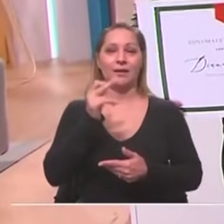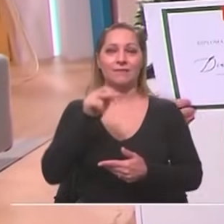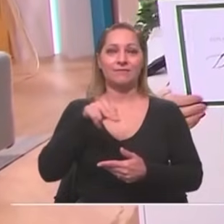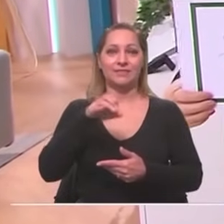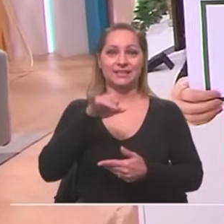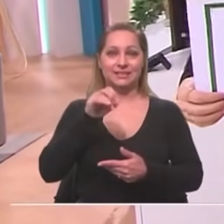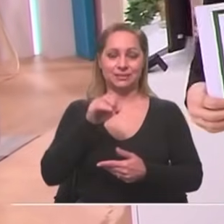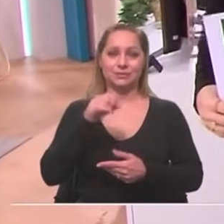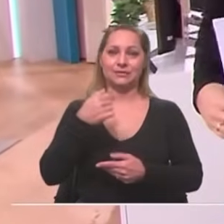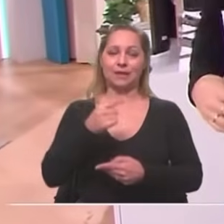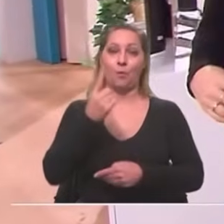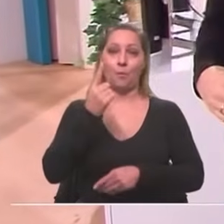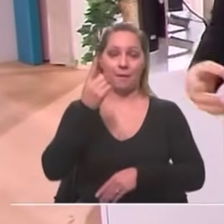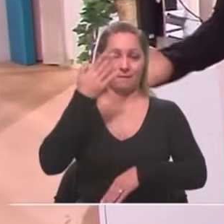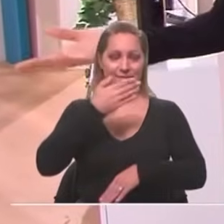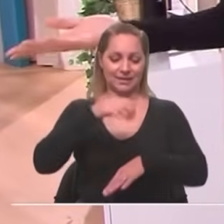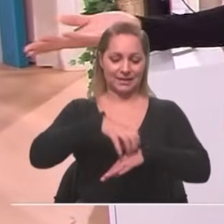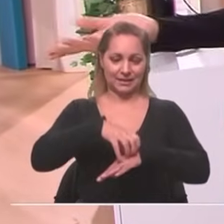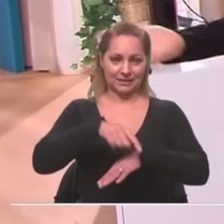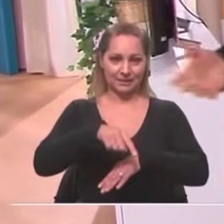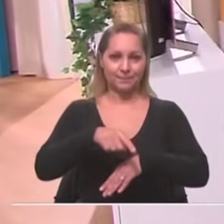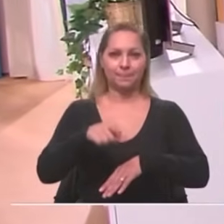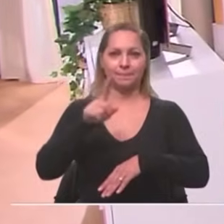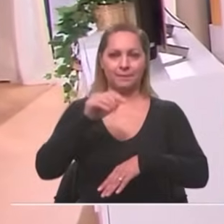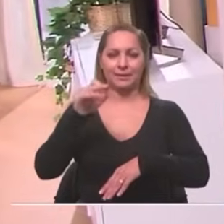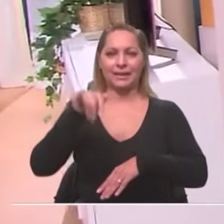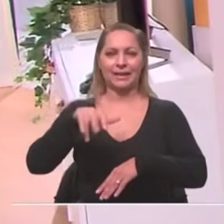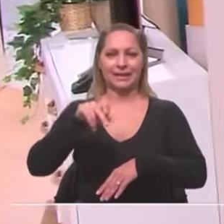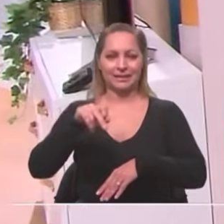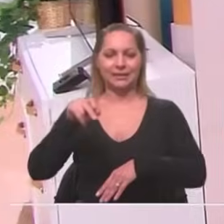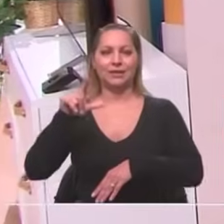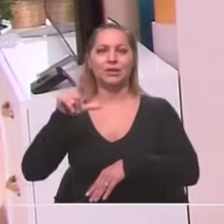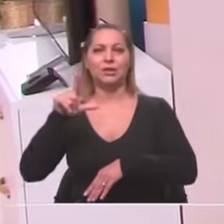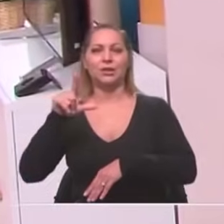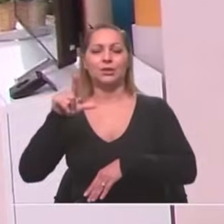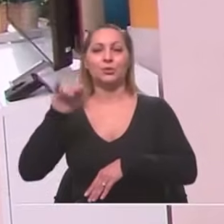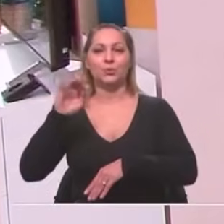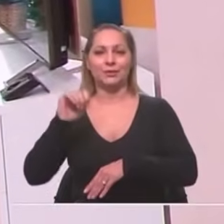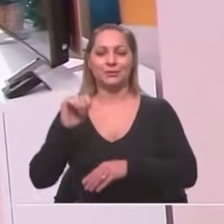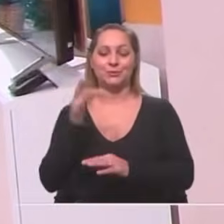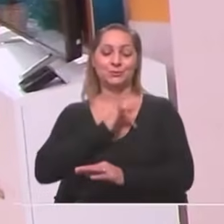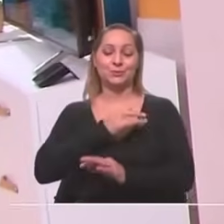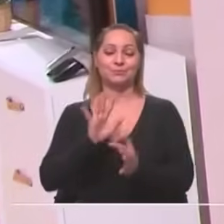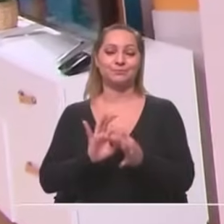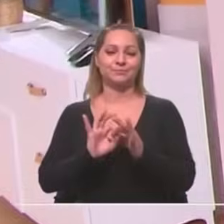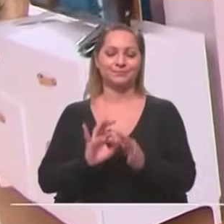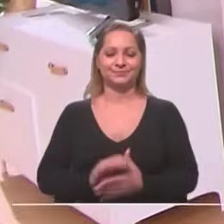no Era Uma Vez na Quinta, e também... O Karina e Luís. Os românticos.